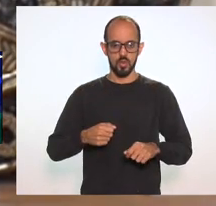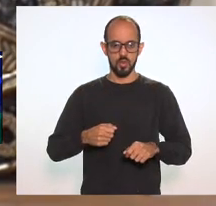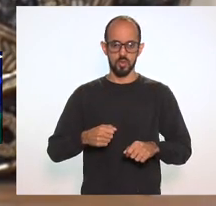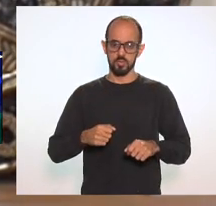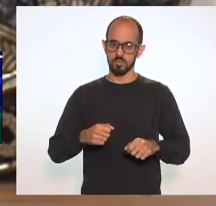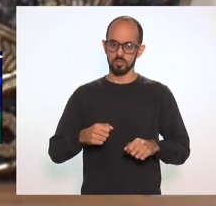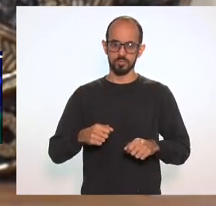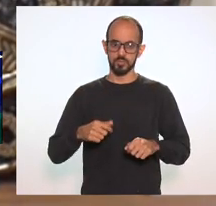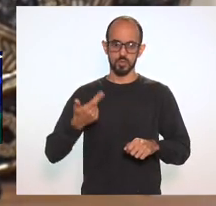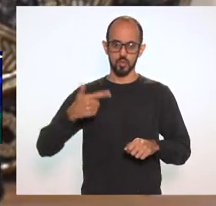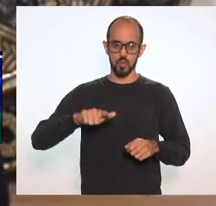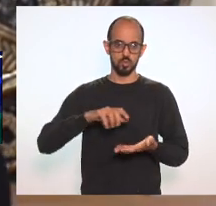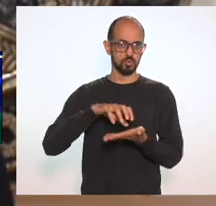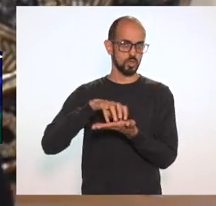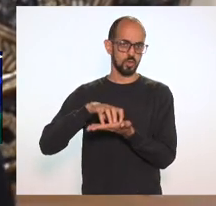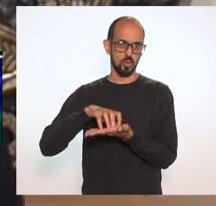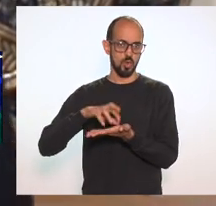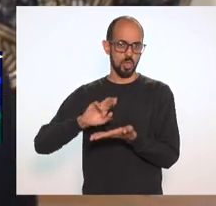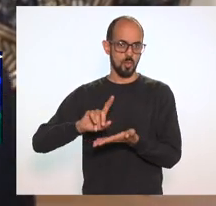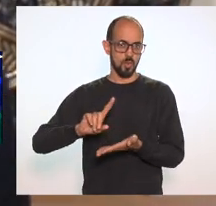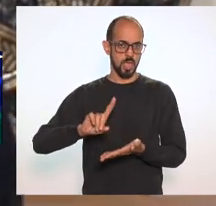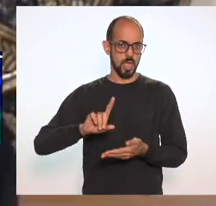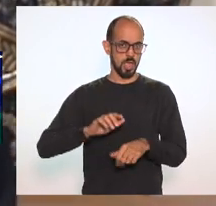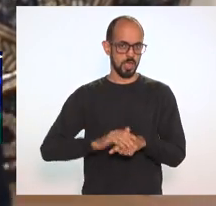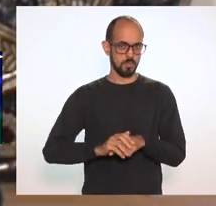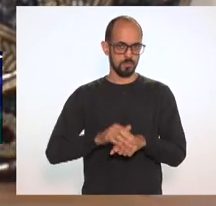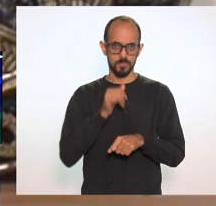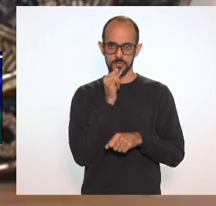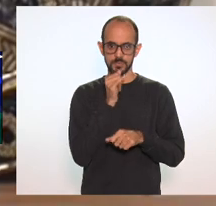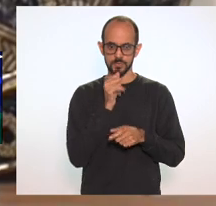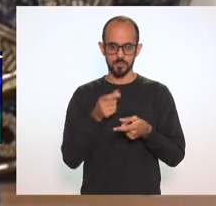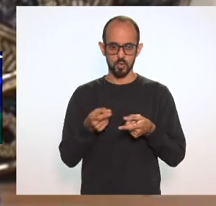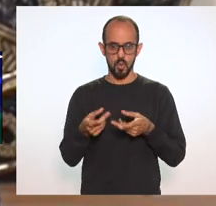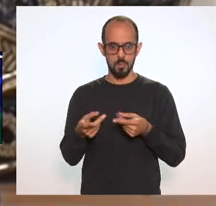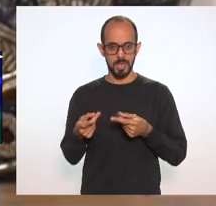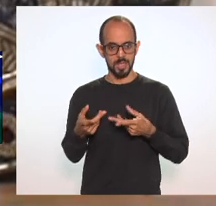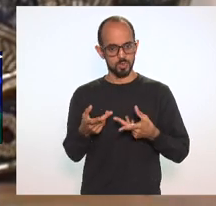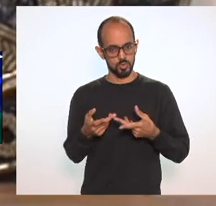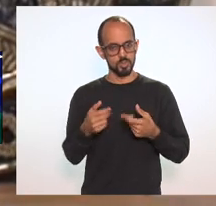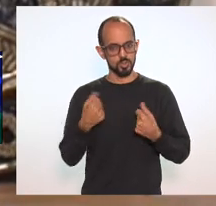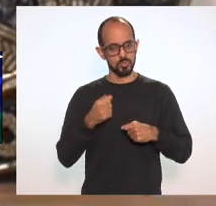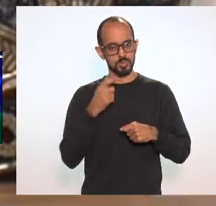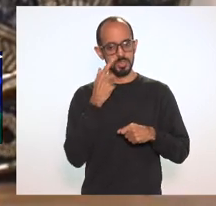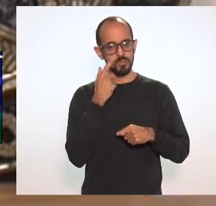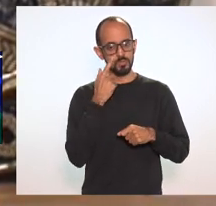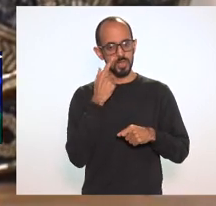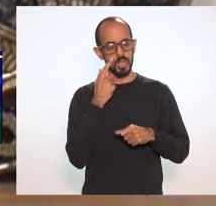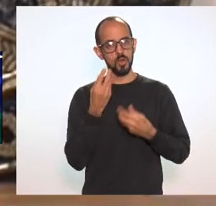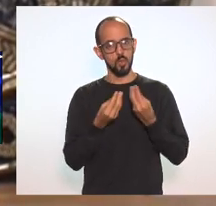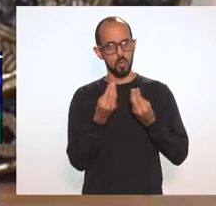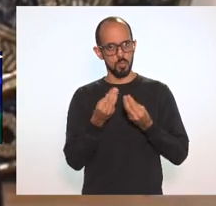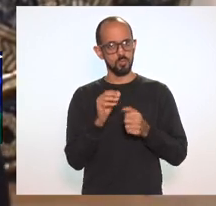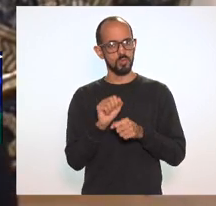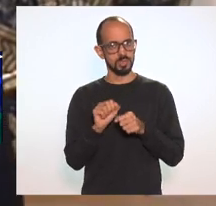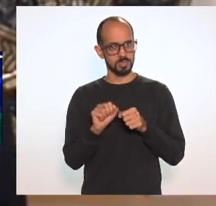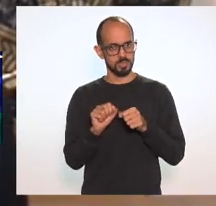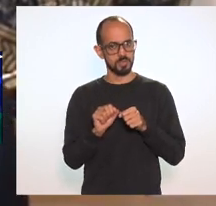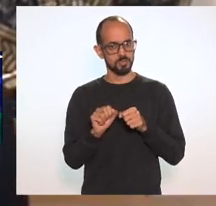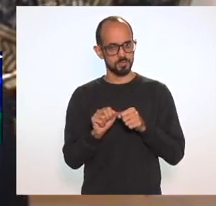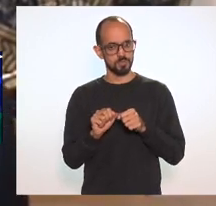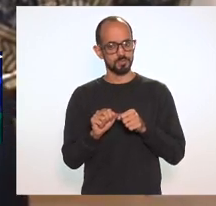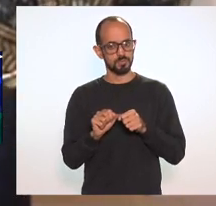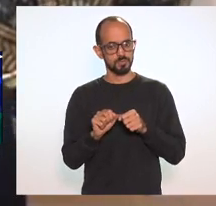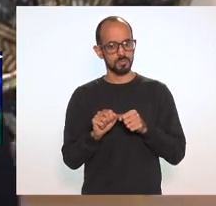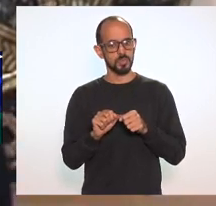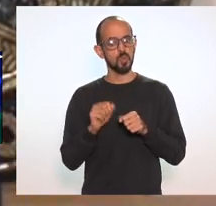contemplados e assim por exemplo feriado para o comércio é nós vamos ter que ver como faz isso eu acho que já existe em emendas É